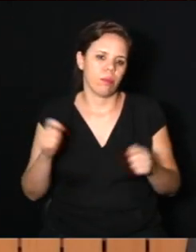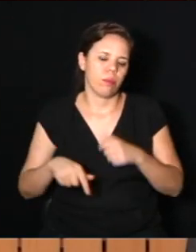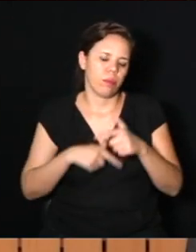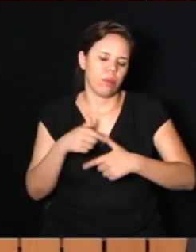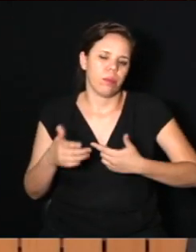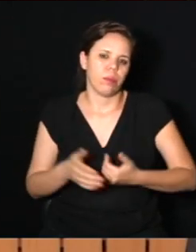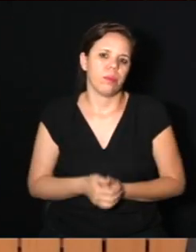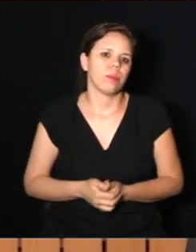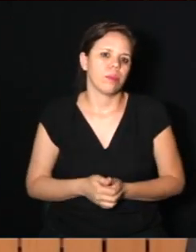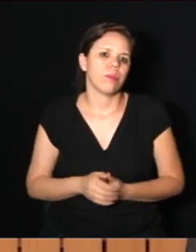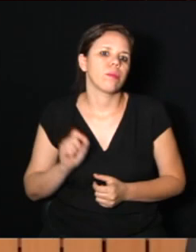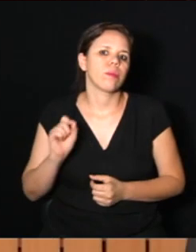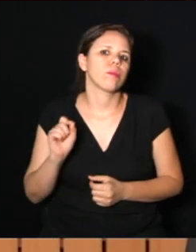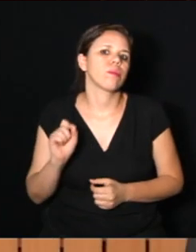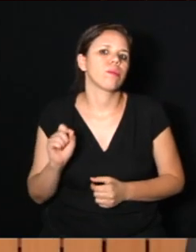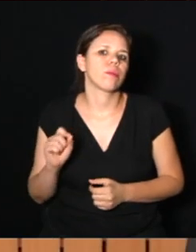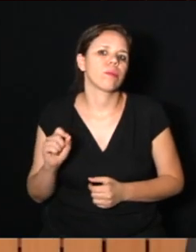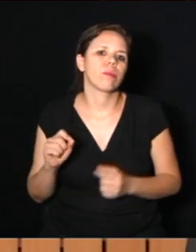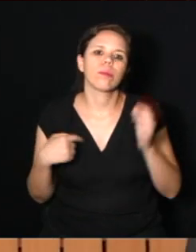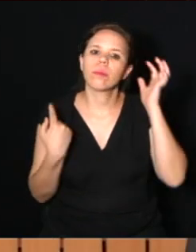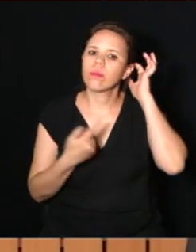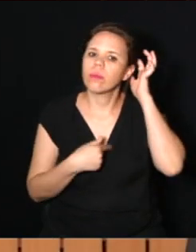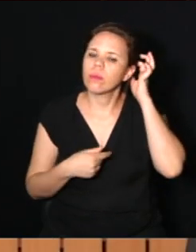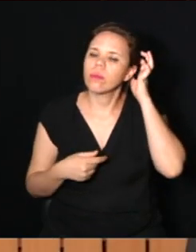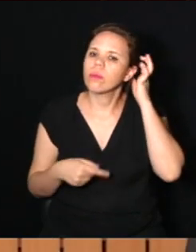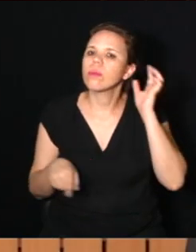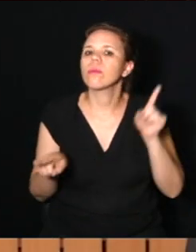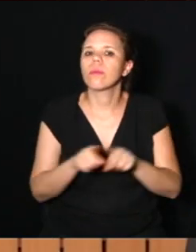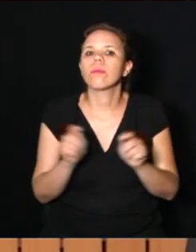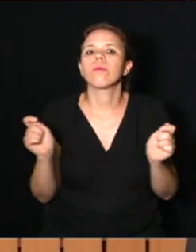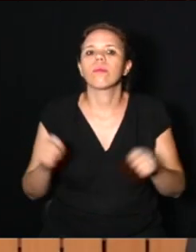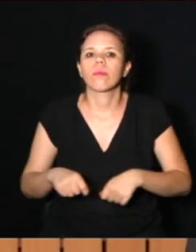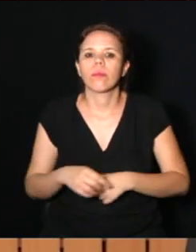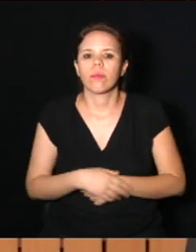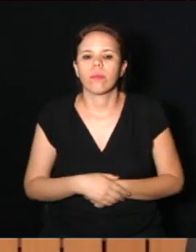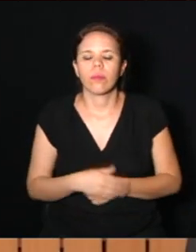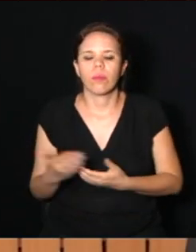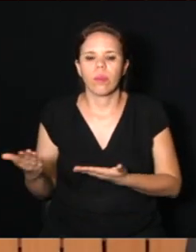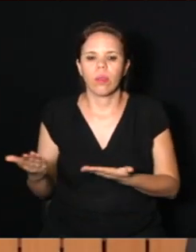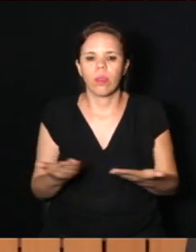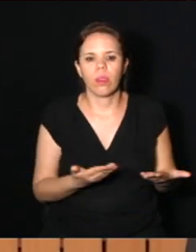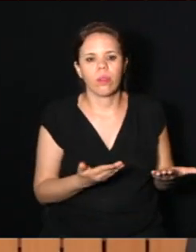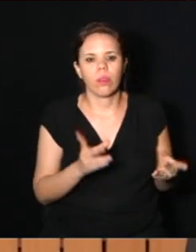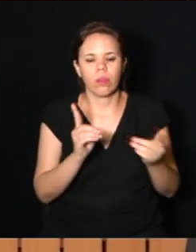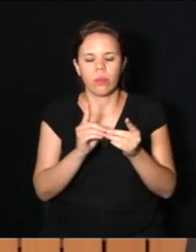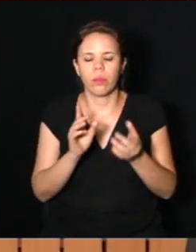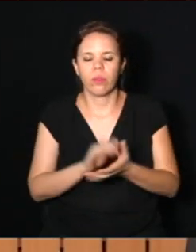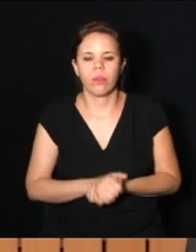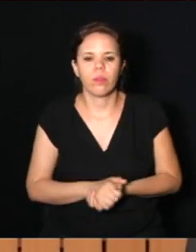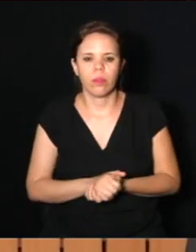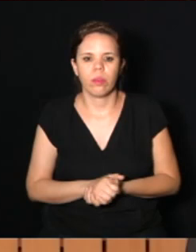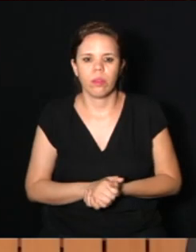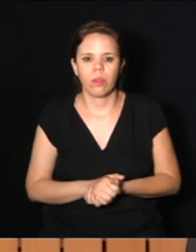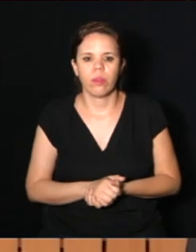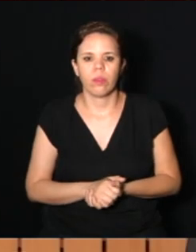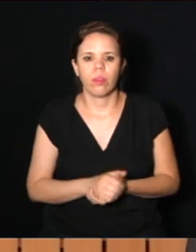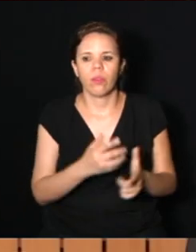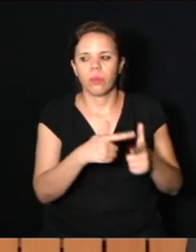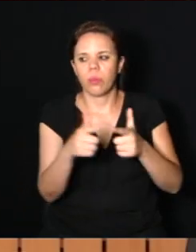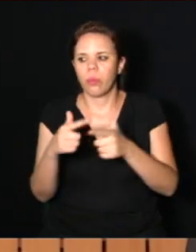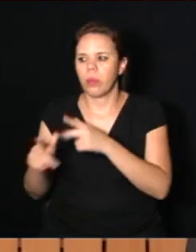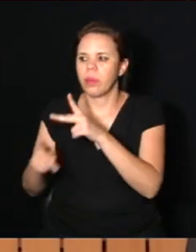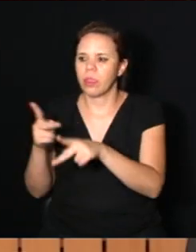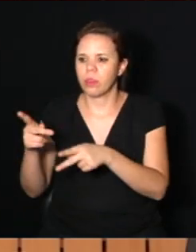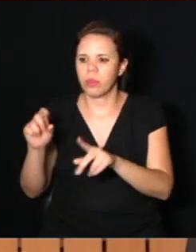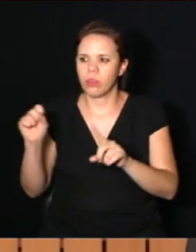trabalho, e segundo, a gente também dar possibilidade de acolhimento e atendimento às demandas que a gente,